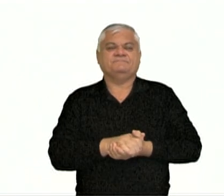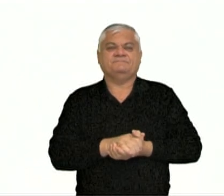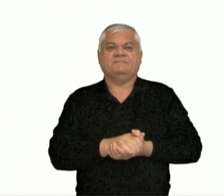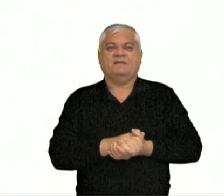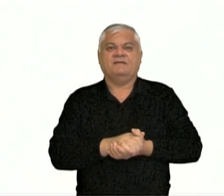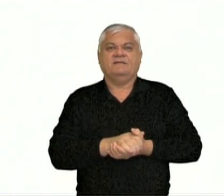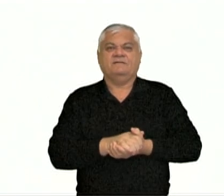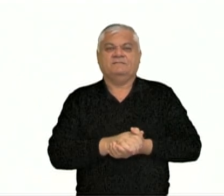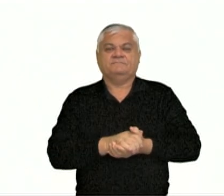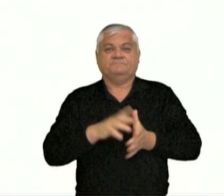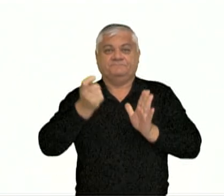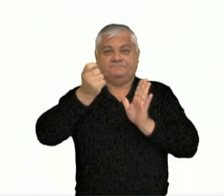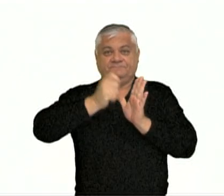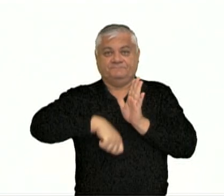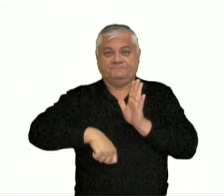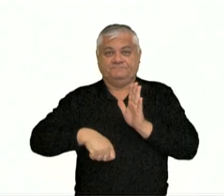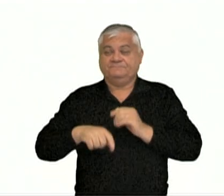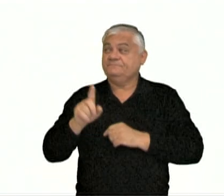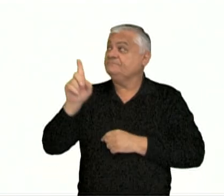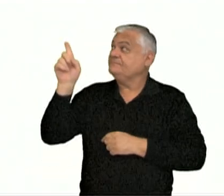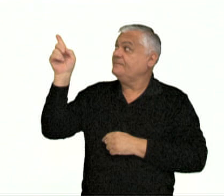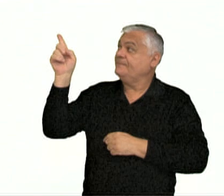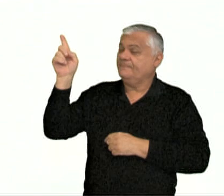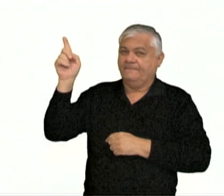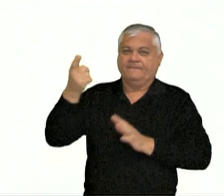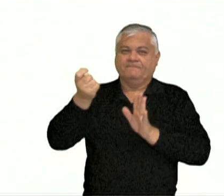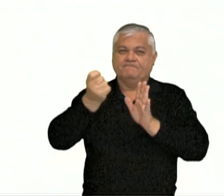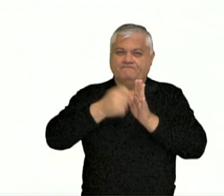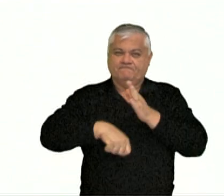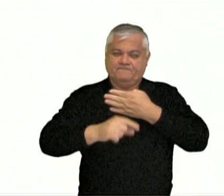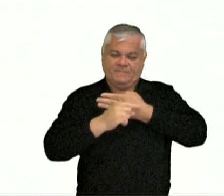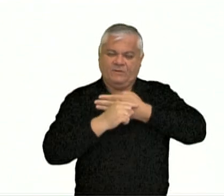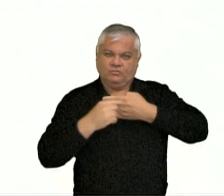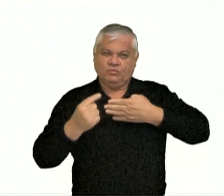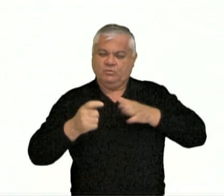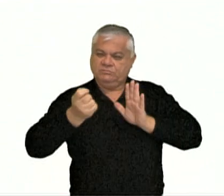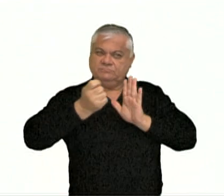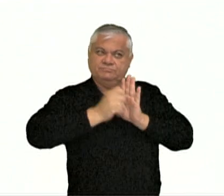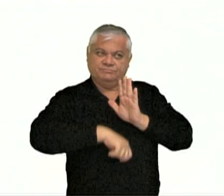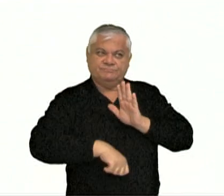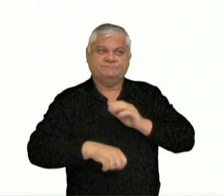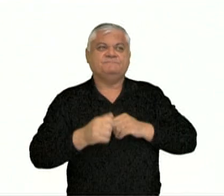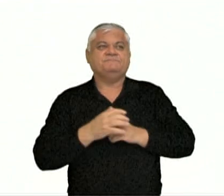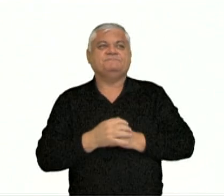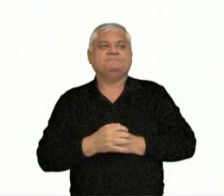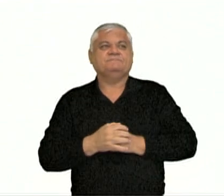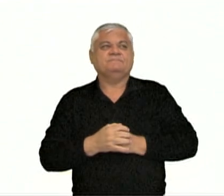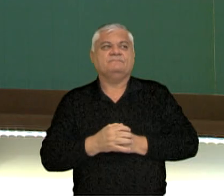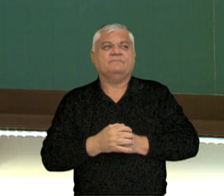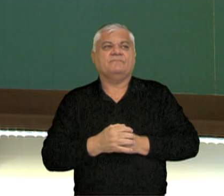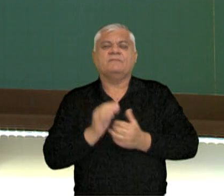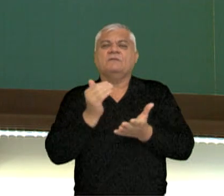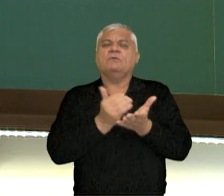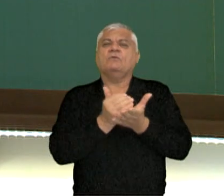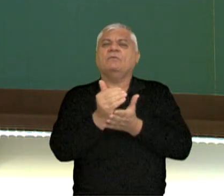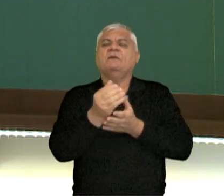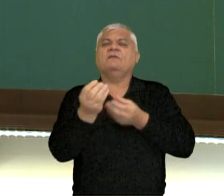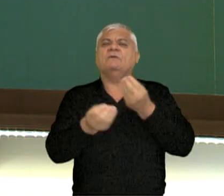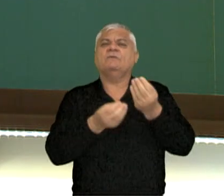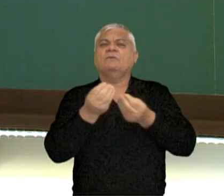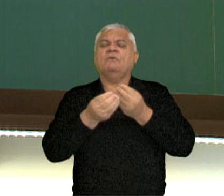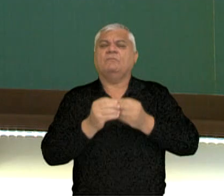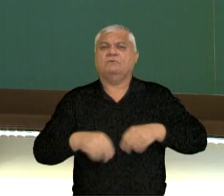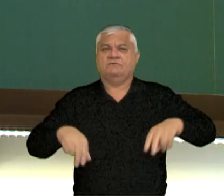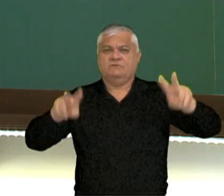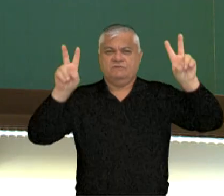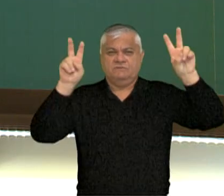Aqui a assinatura do autor, em homenagem, então Machado de Assis assinava assim. E começamos com o